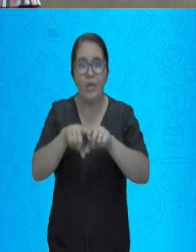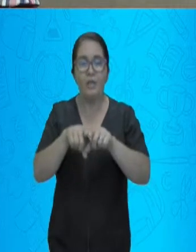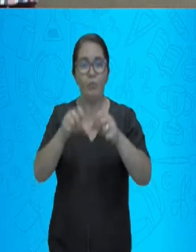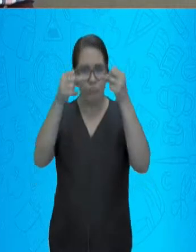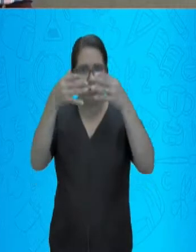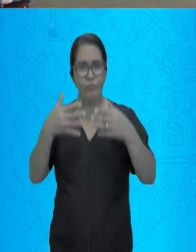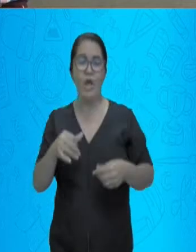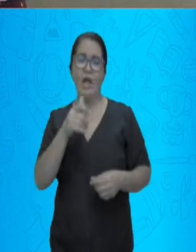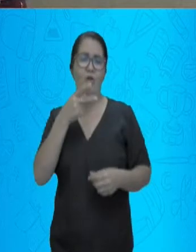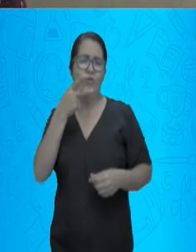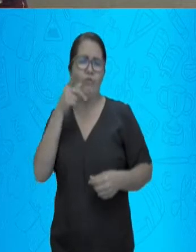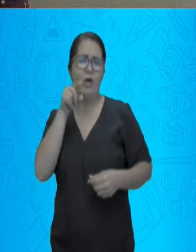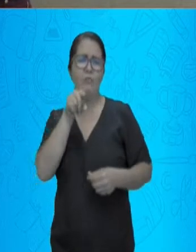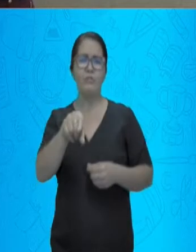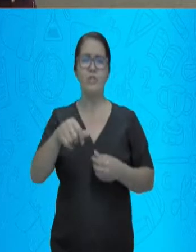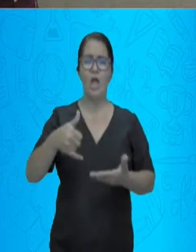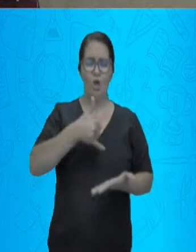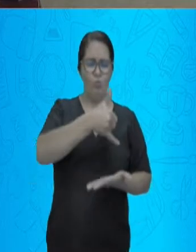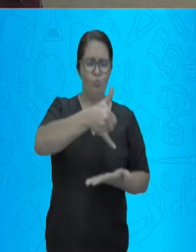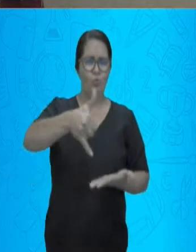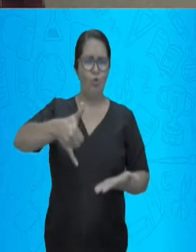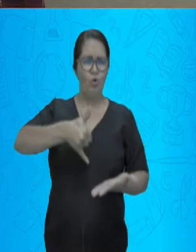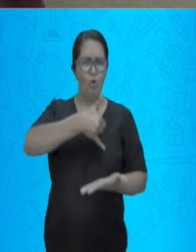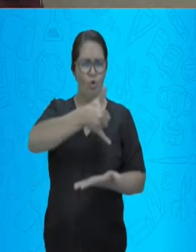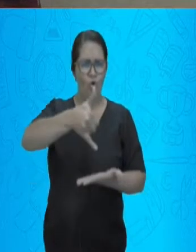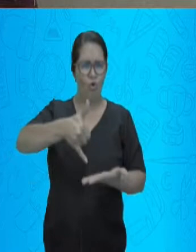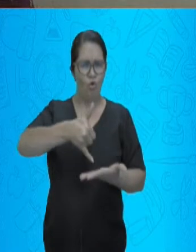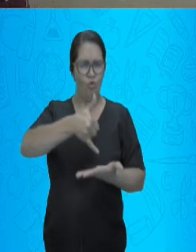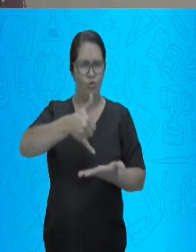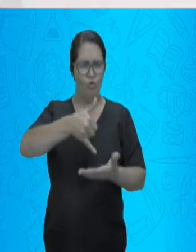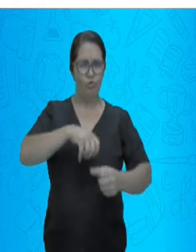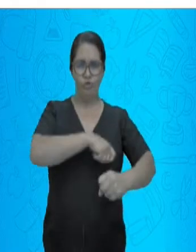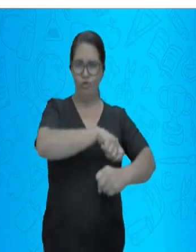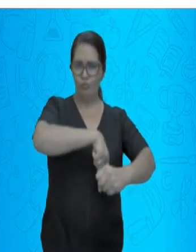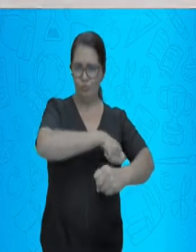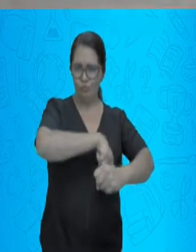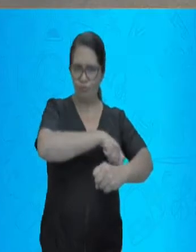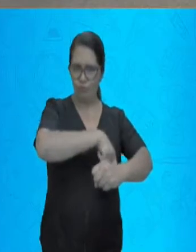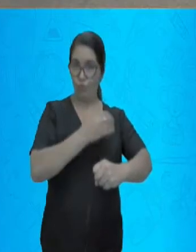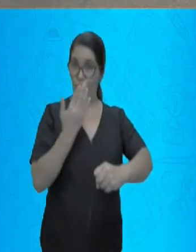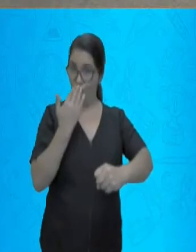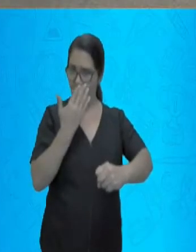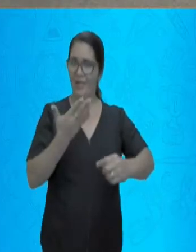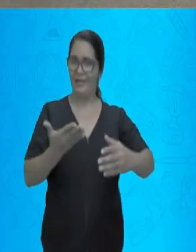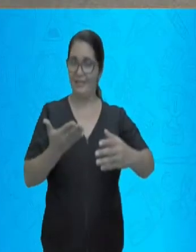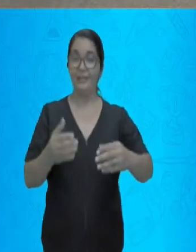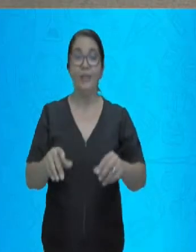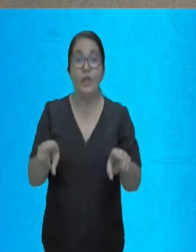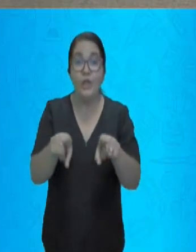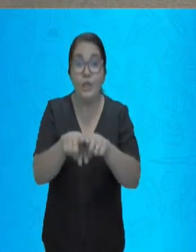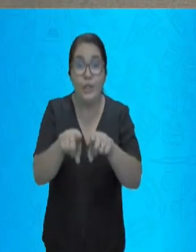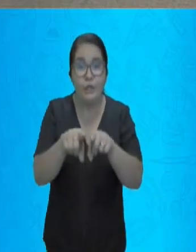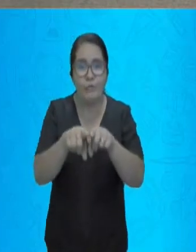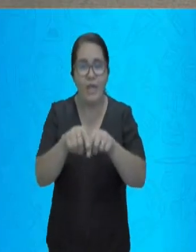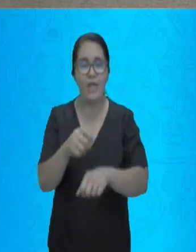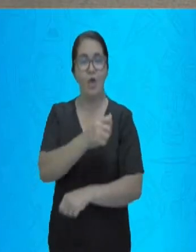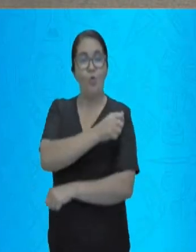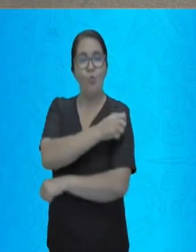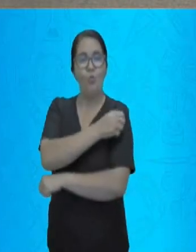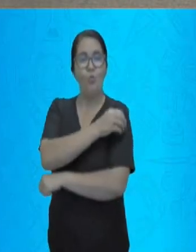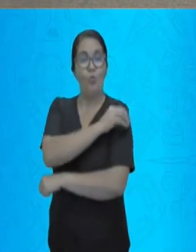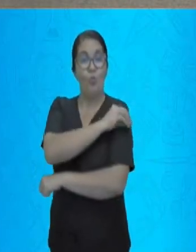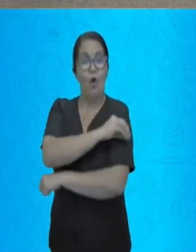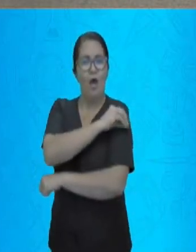cozinha, vem outra característica. Quando eu falo acetona, então deu